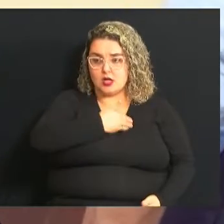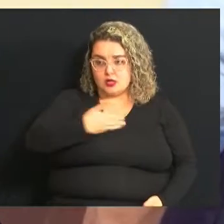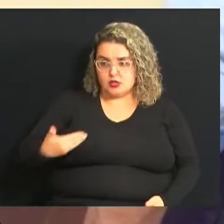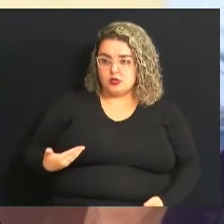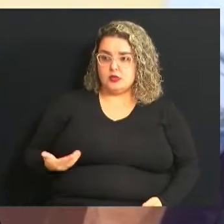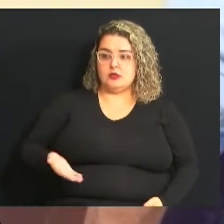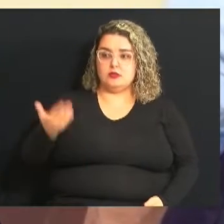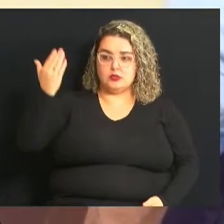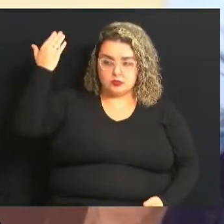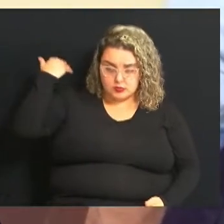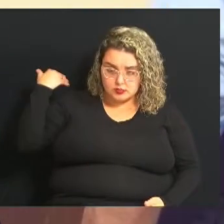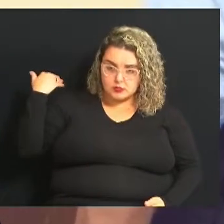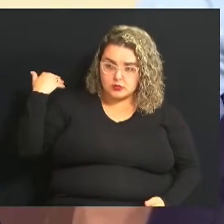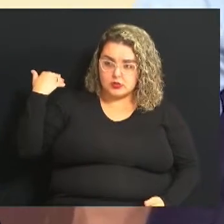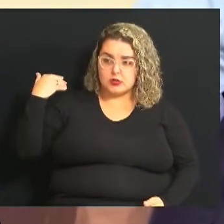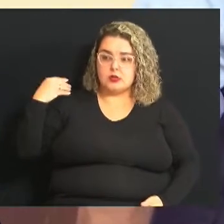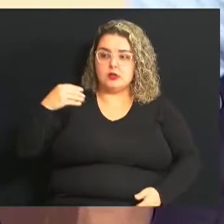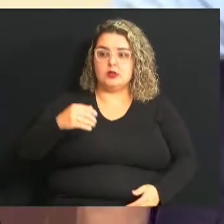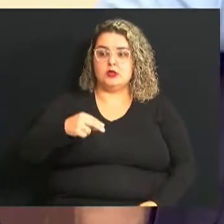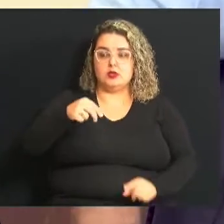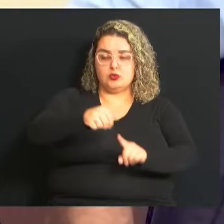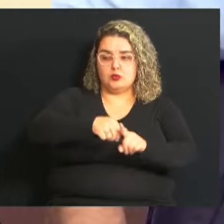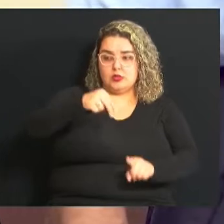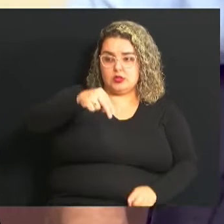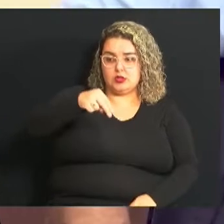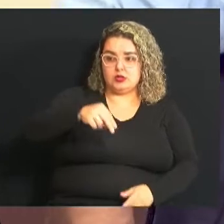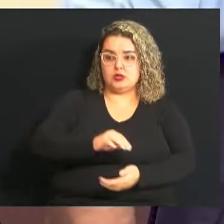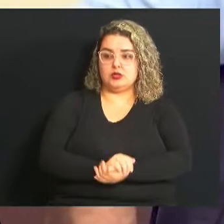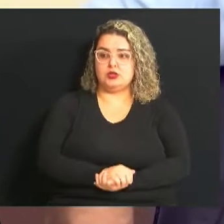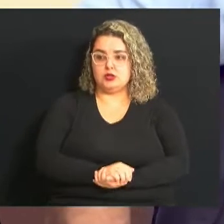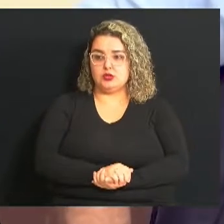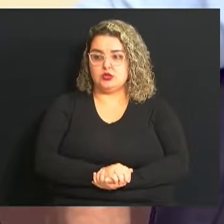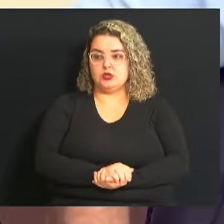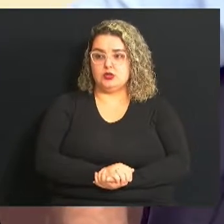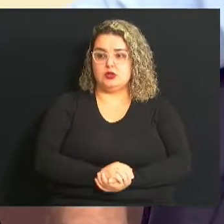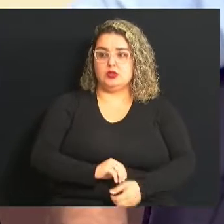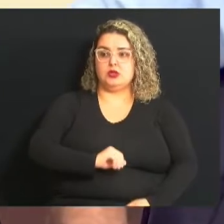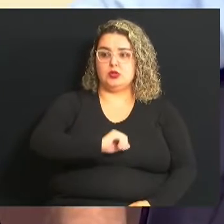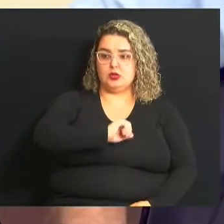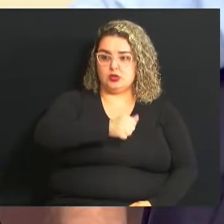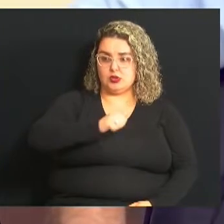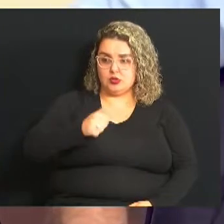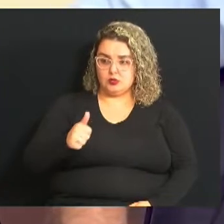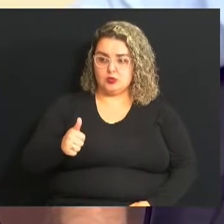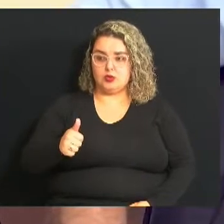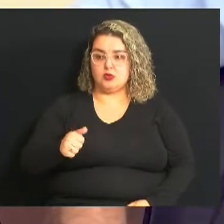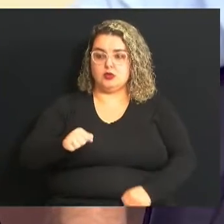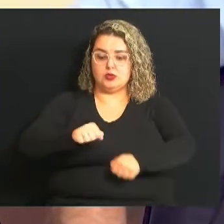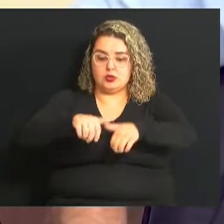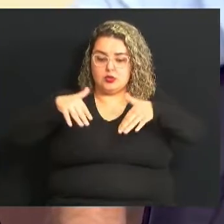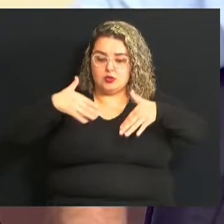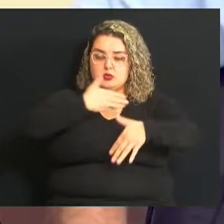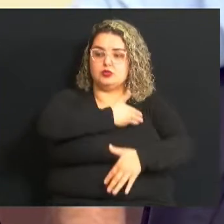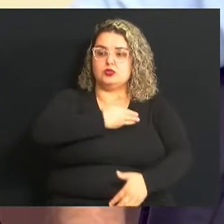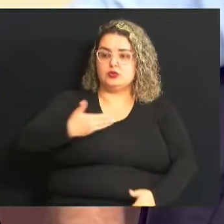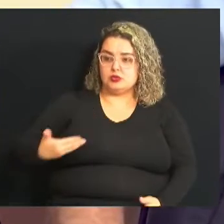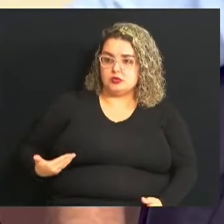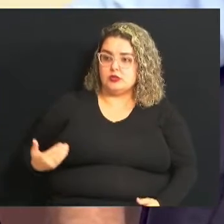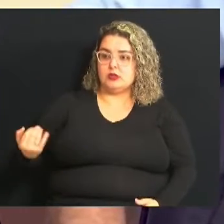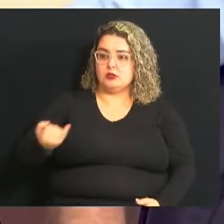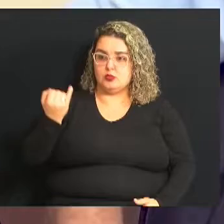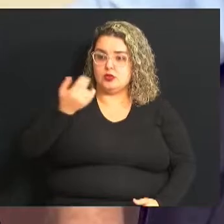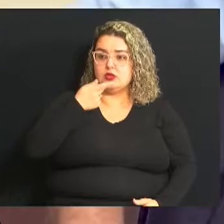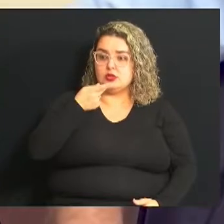atrás, ainda em novembro, depois a gente passou por 11 audiências públicas. Importante falar